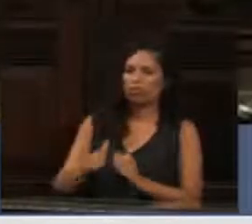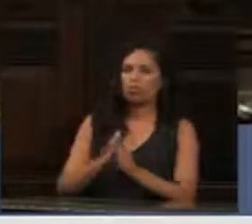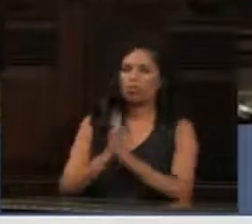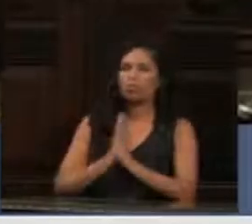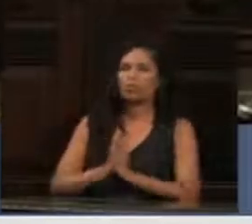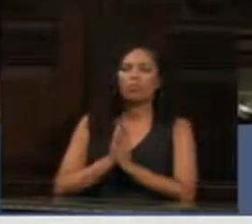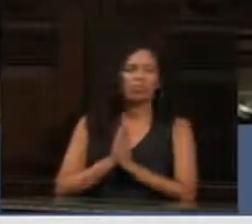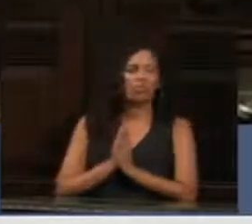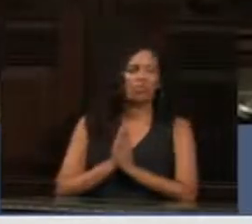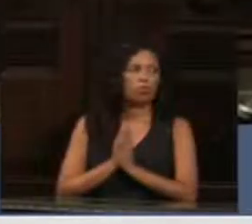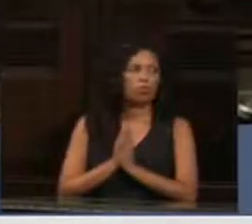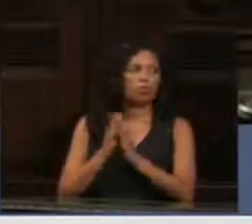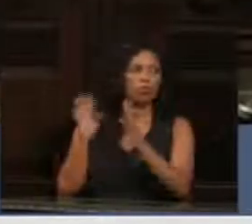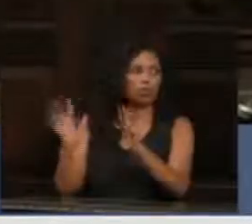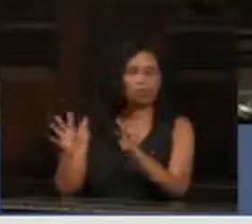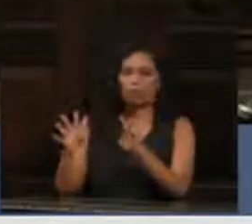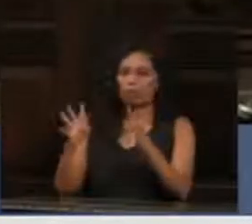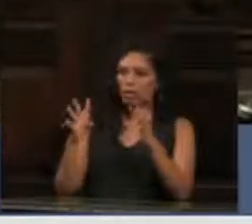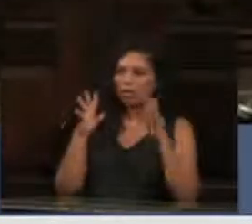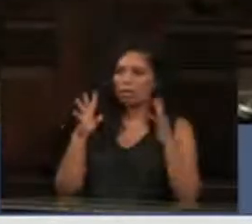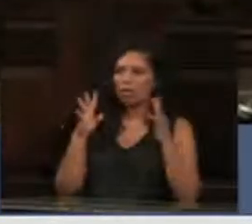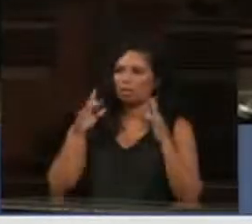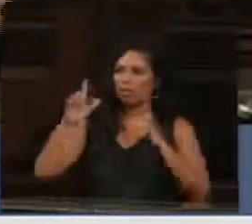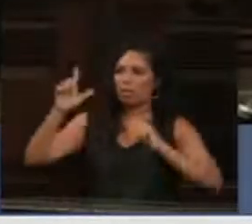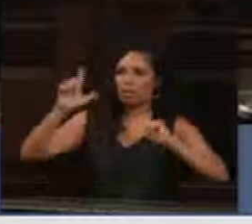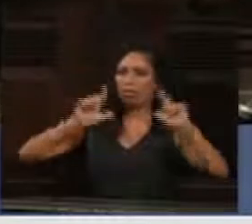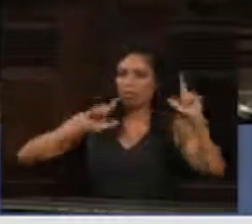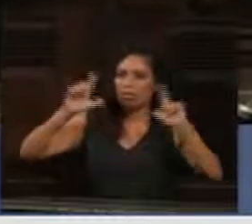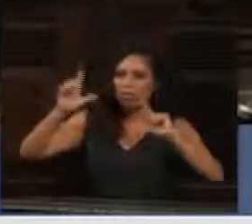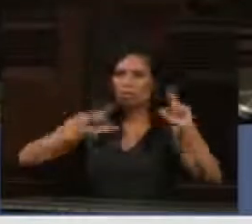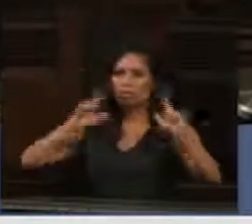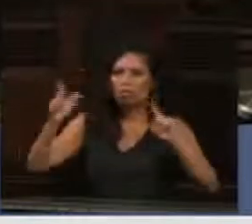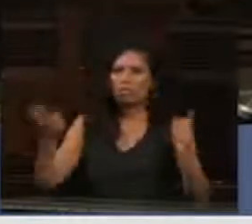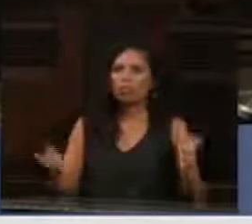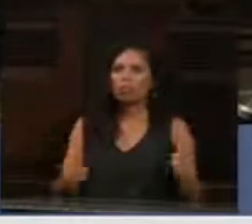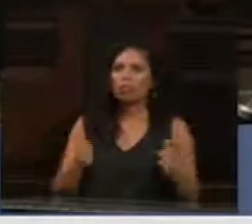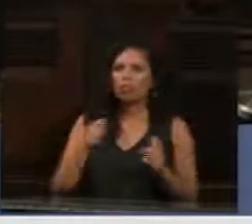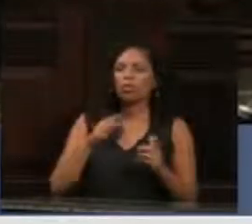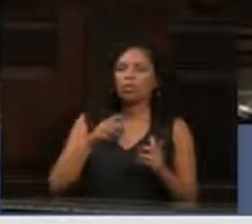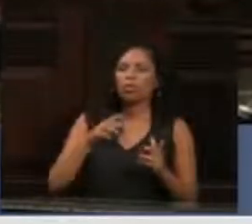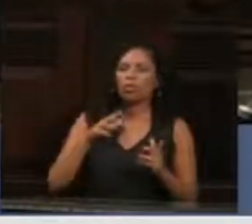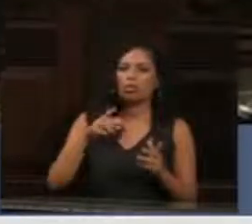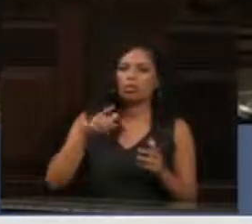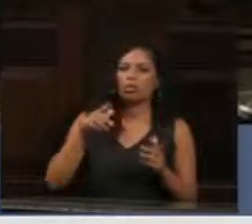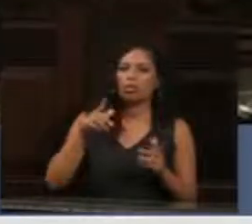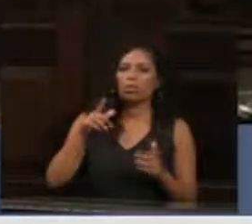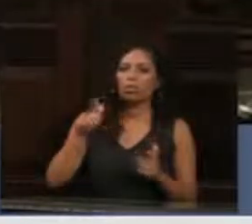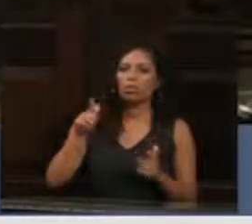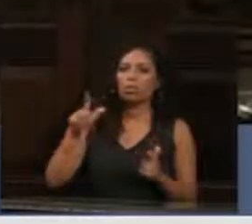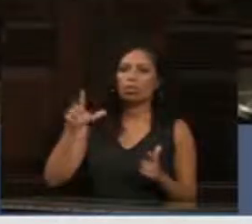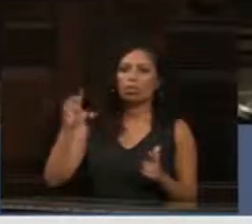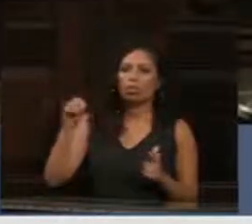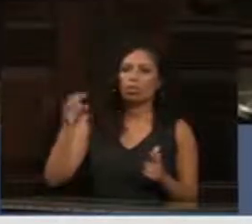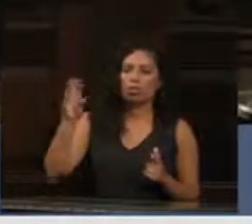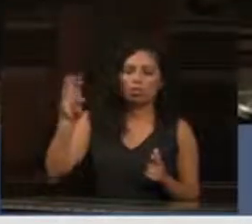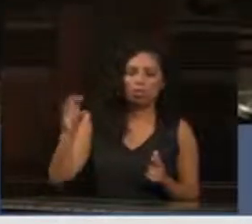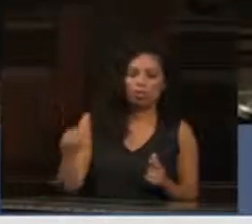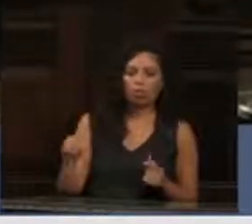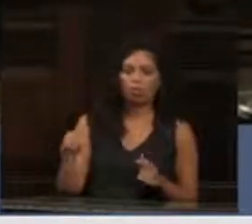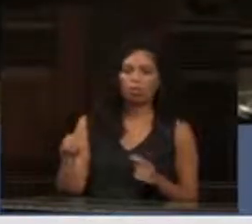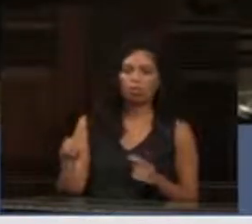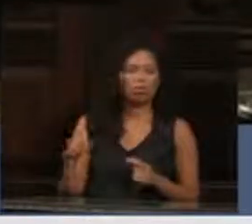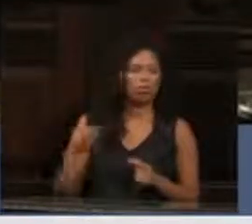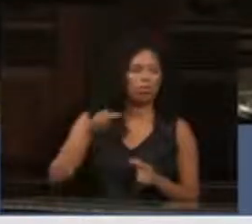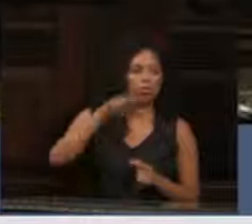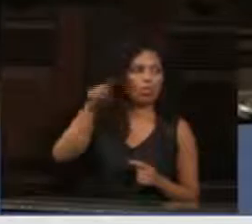encarecidamente, atenção, Rede Globo, vocês não gostam de noticiar as coisas? Vamos embora, noticia aí, ó. Os chineses estão aqui,